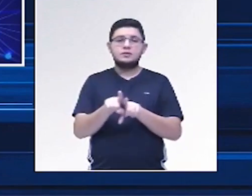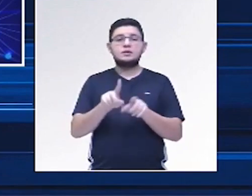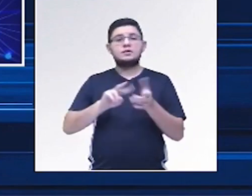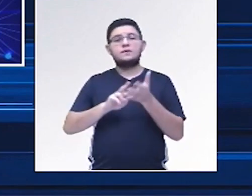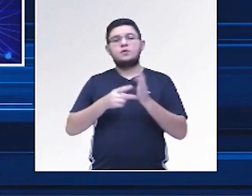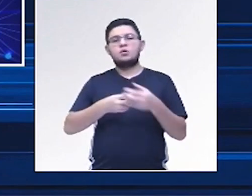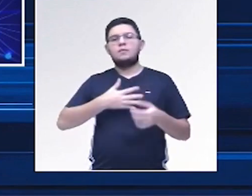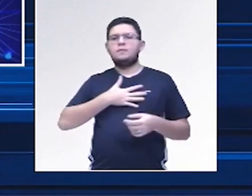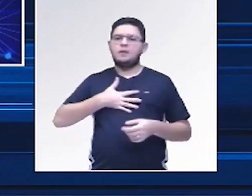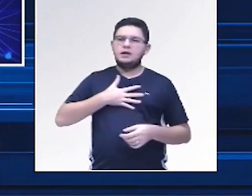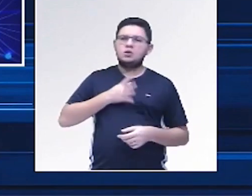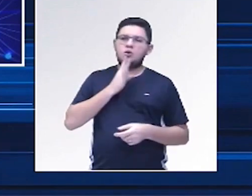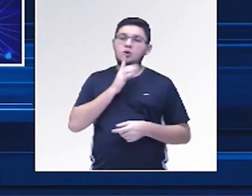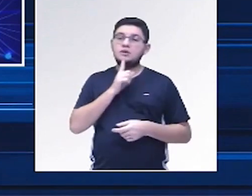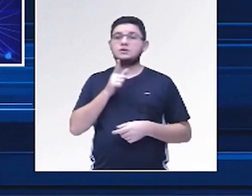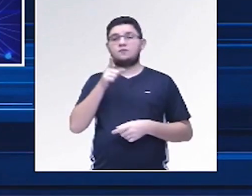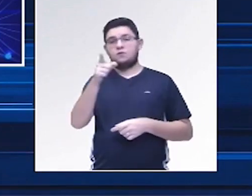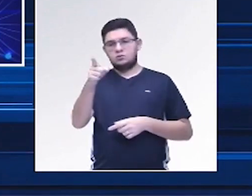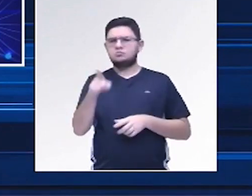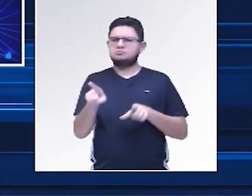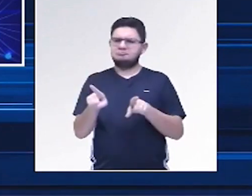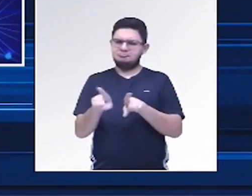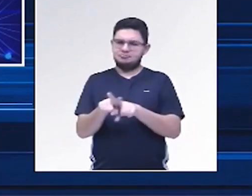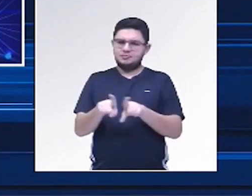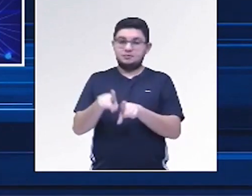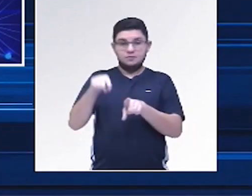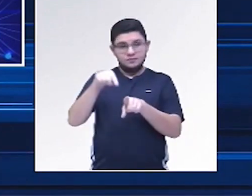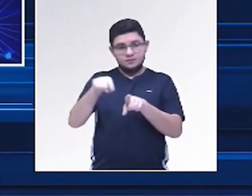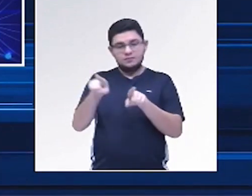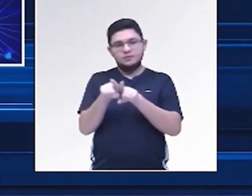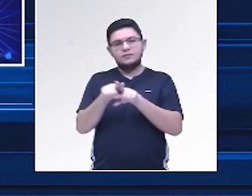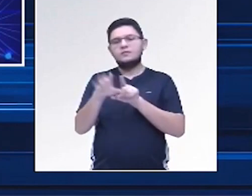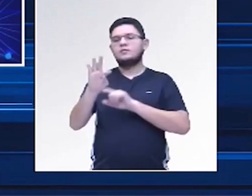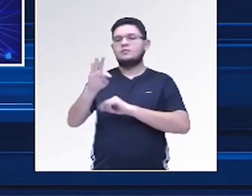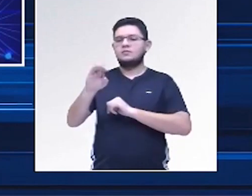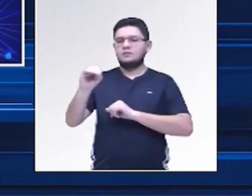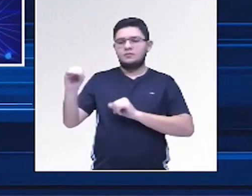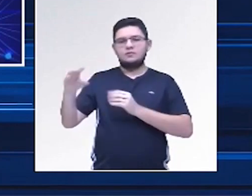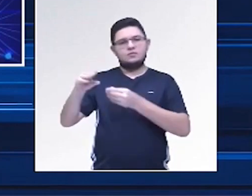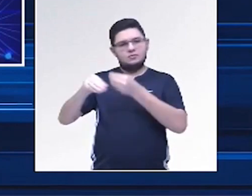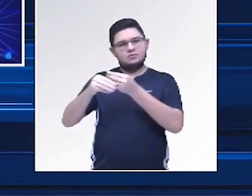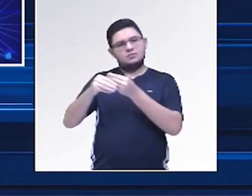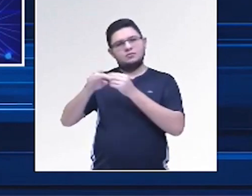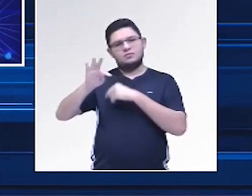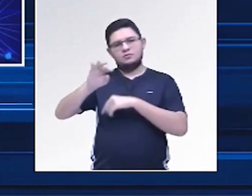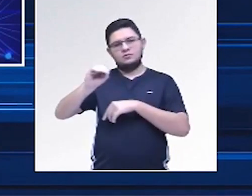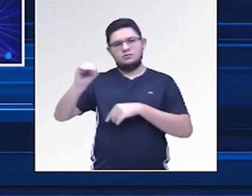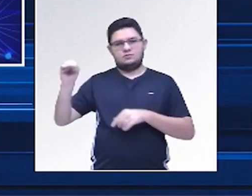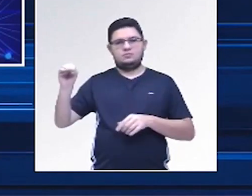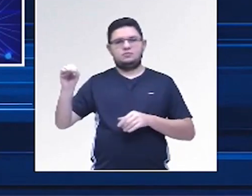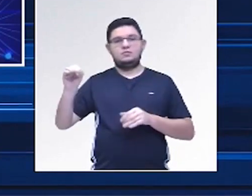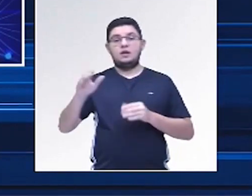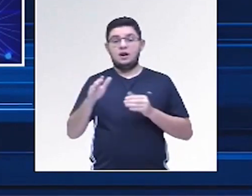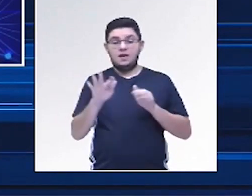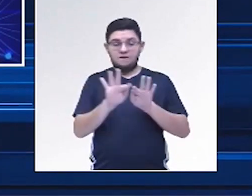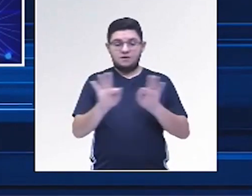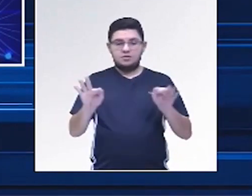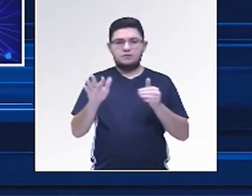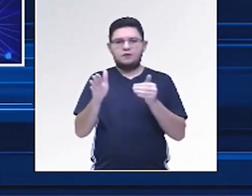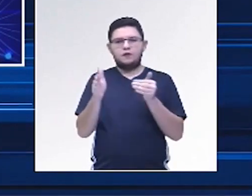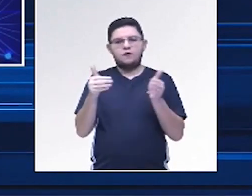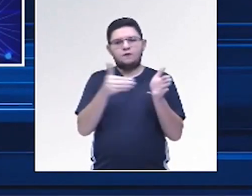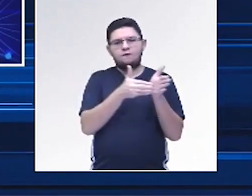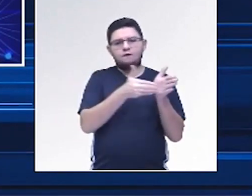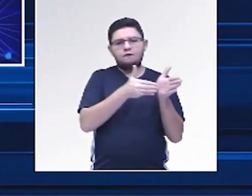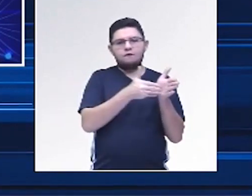meet you too. Prazer em conhecer você também. Então, esse to fica lá no final da frase e significa